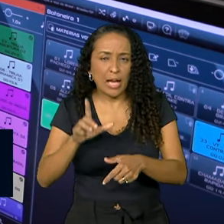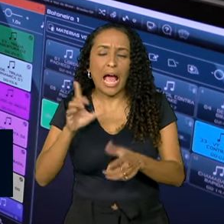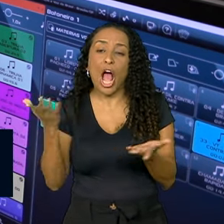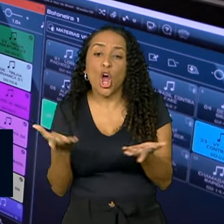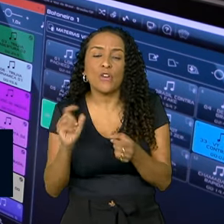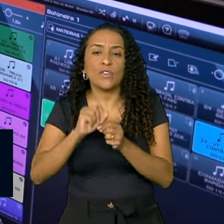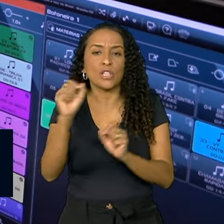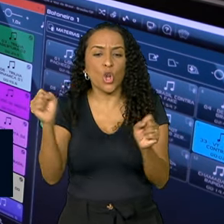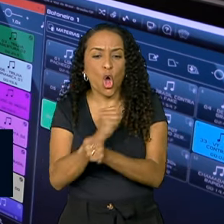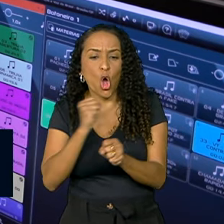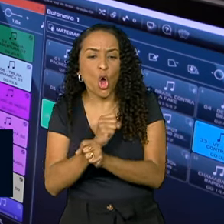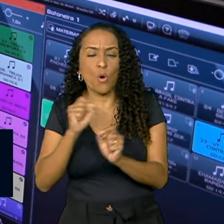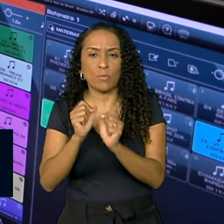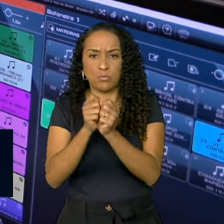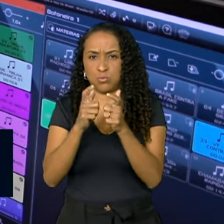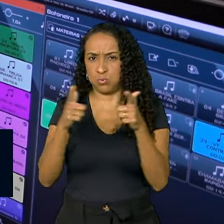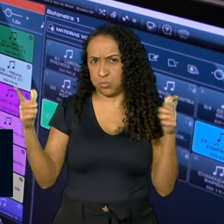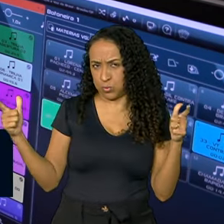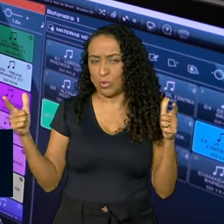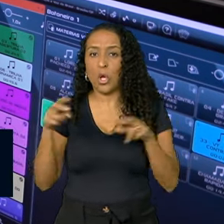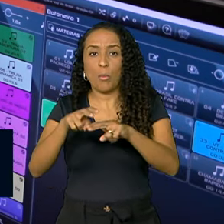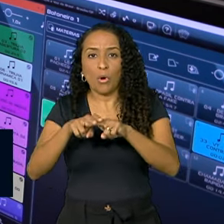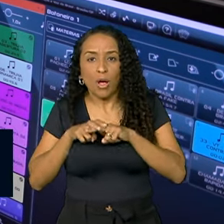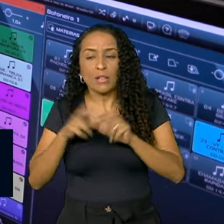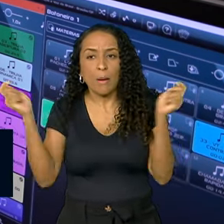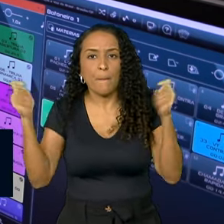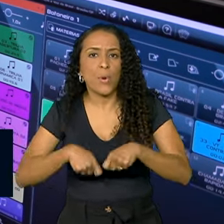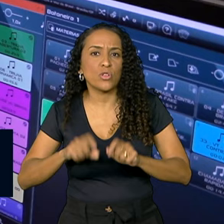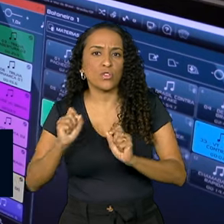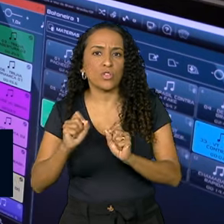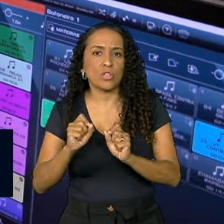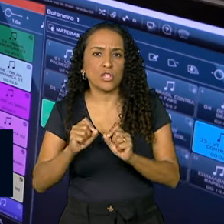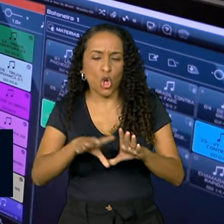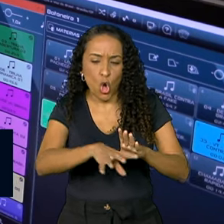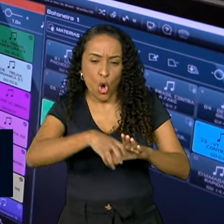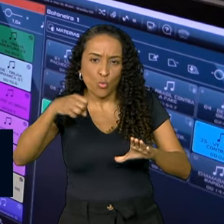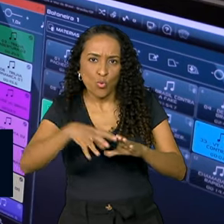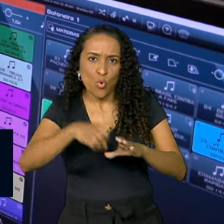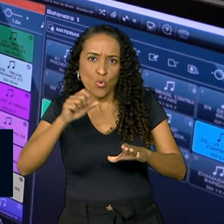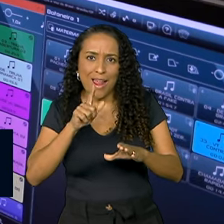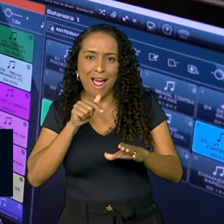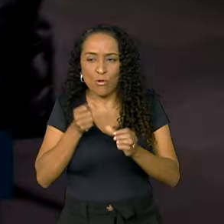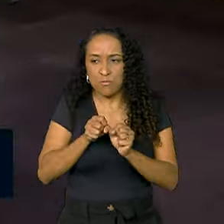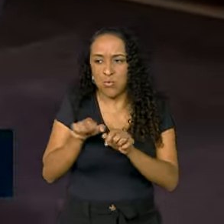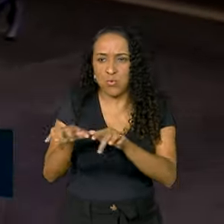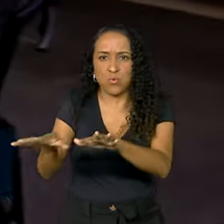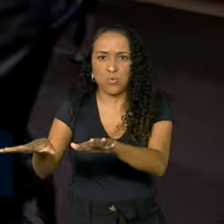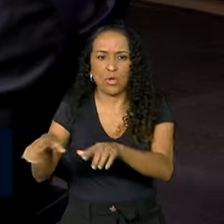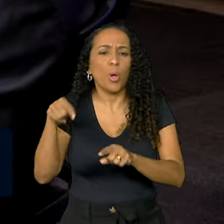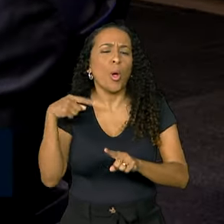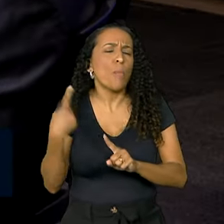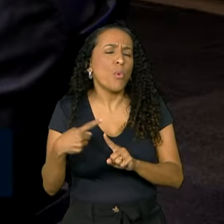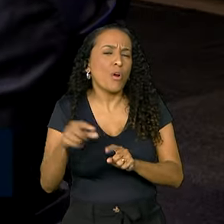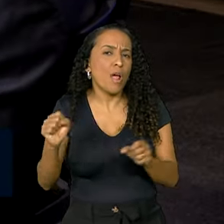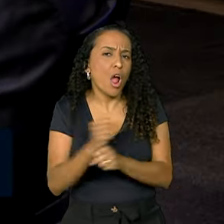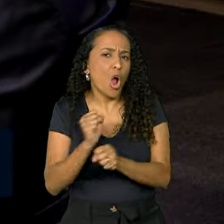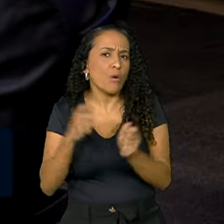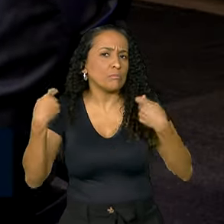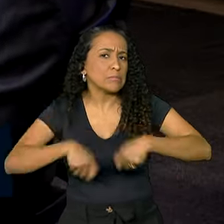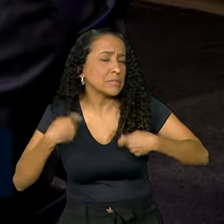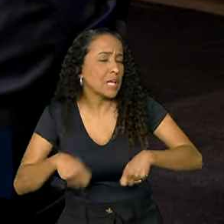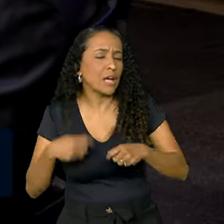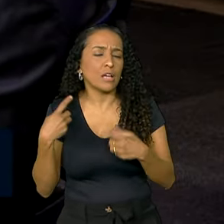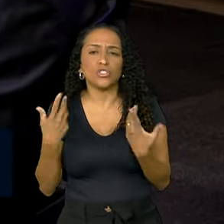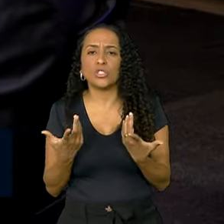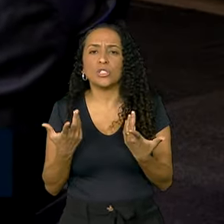feitas obras de ampliação justamente da capacidade de bombeamento da água né Por que que essas obras são necessárias quant